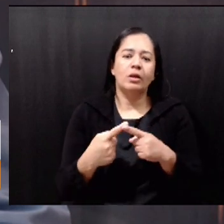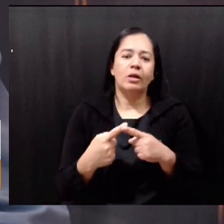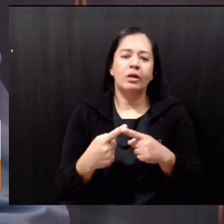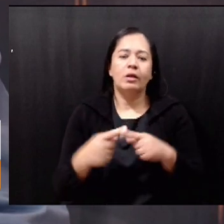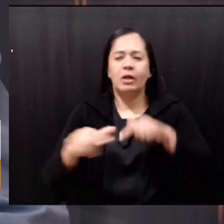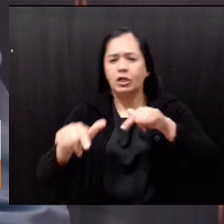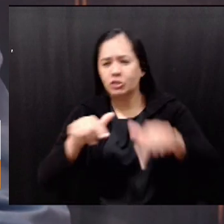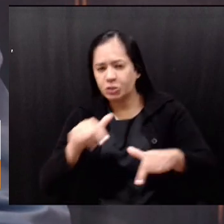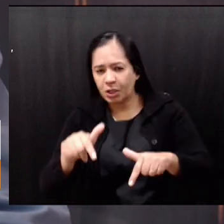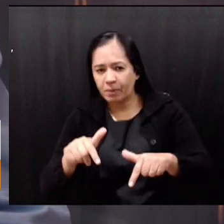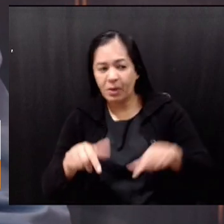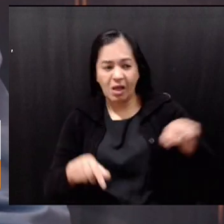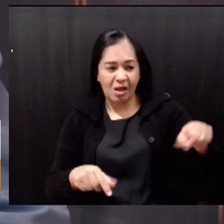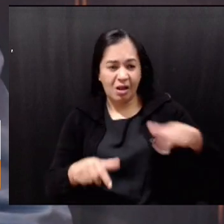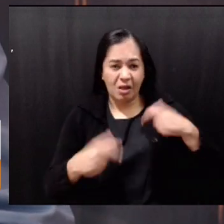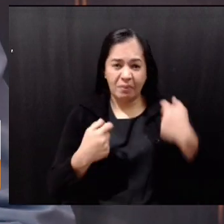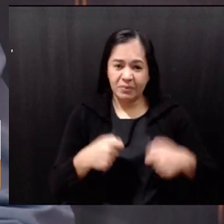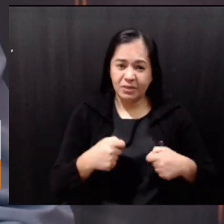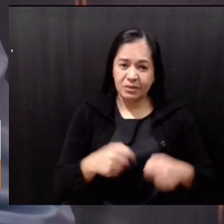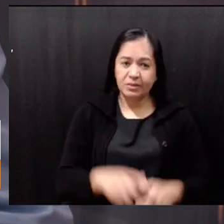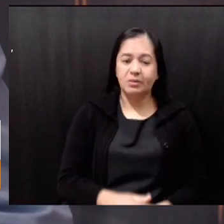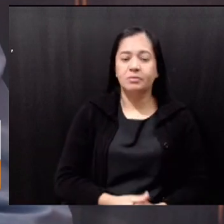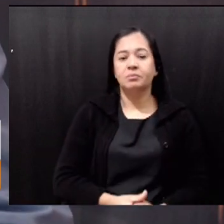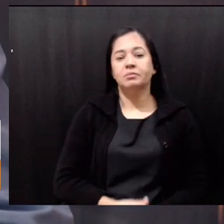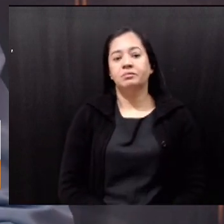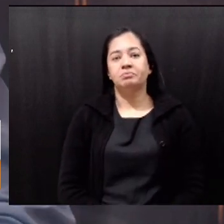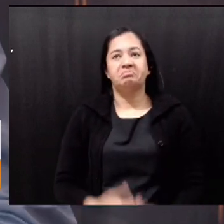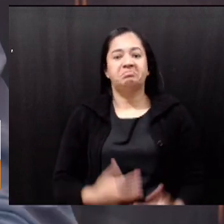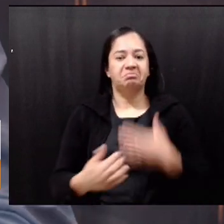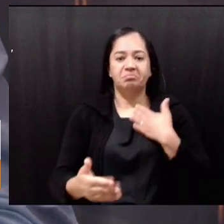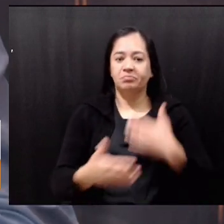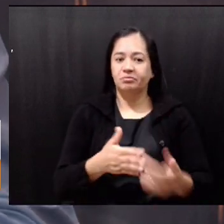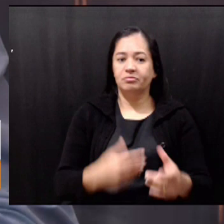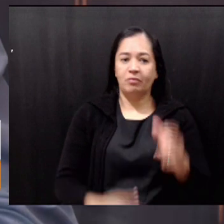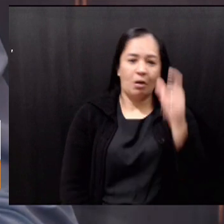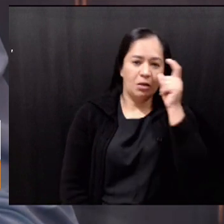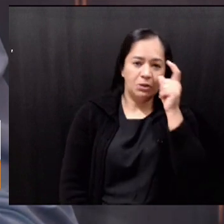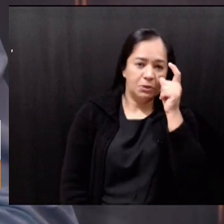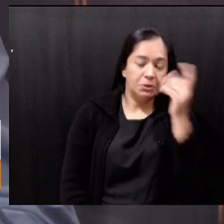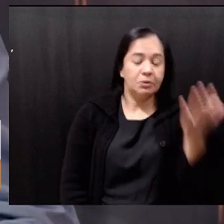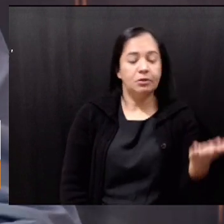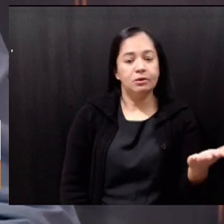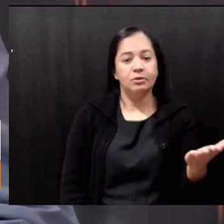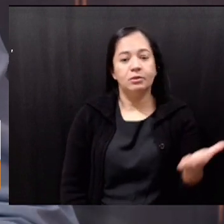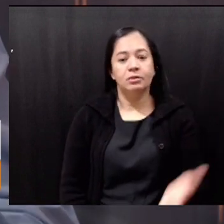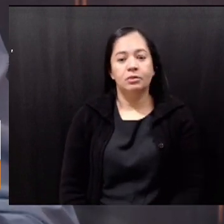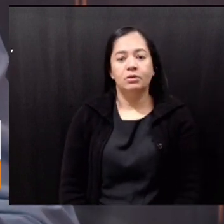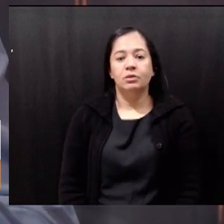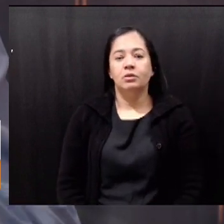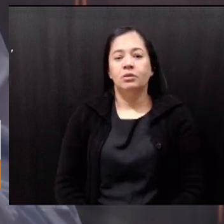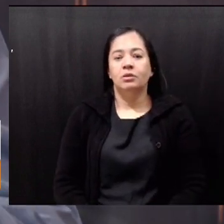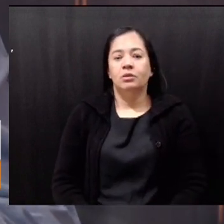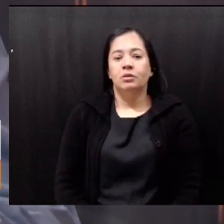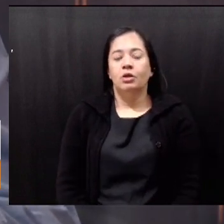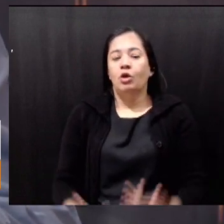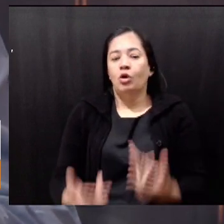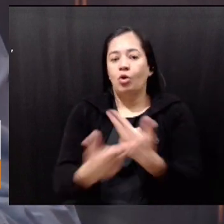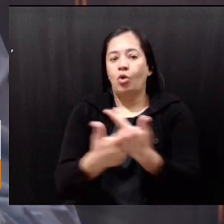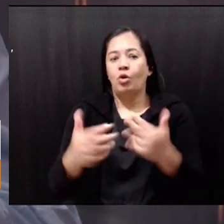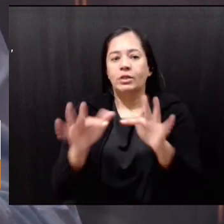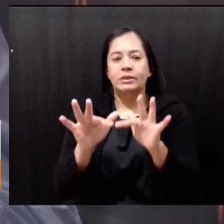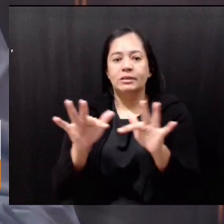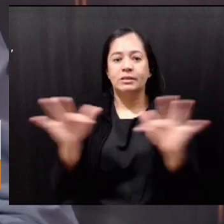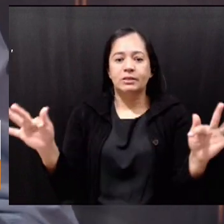precisa de Uhum. determinado benefício", né, então, desde coisas mais simples, né, poxa, procura